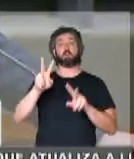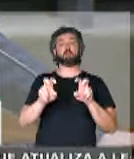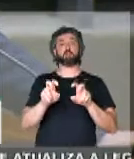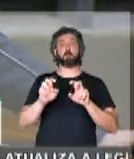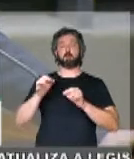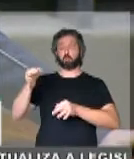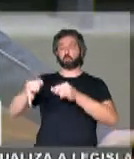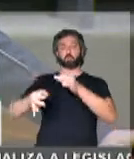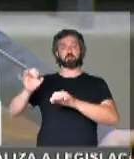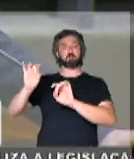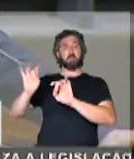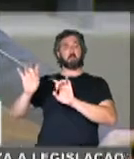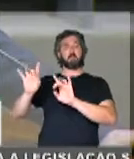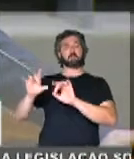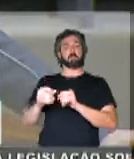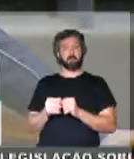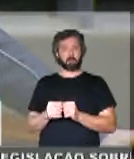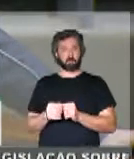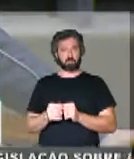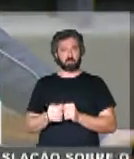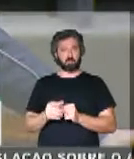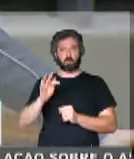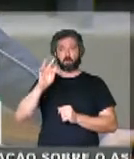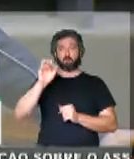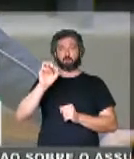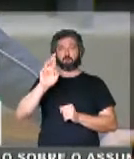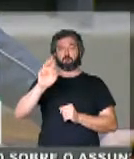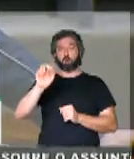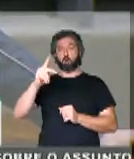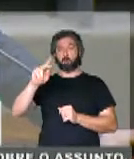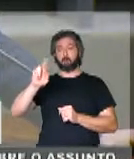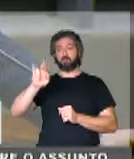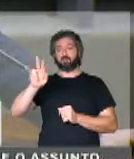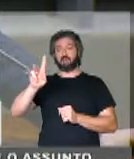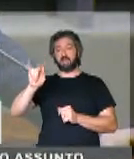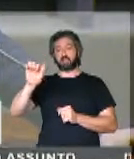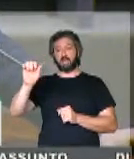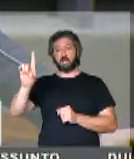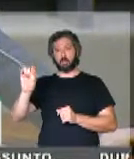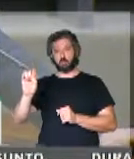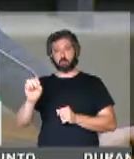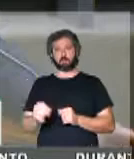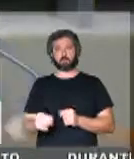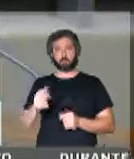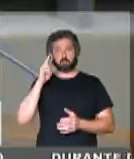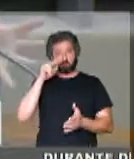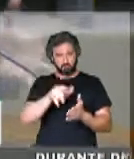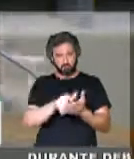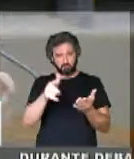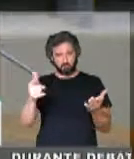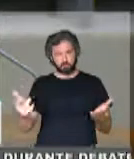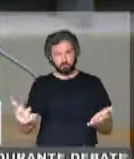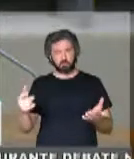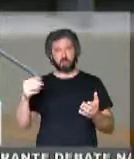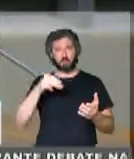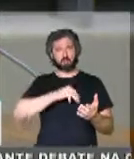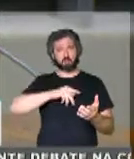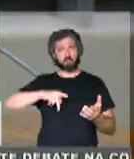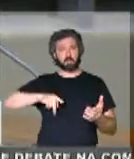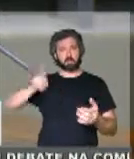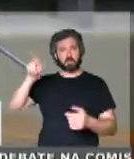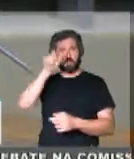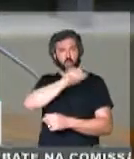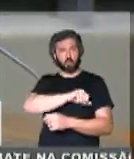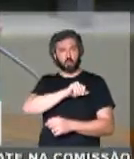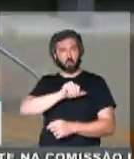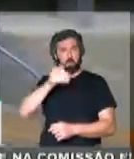foro privilegiado. Nós abrimos os jornais e vimos que o Ministério Público do